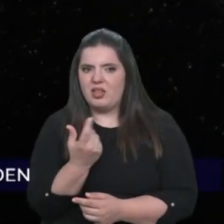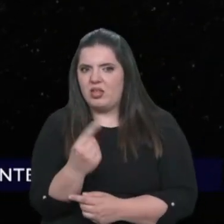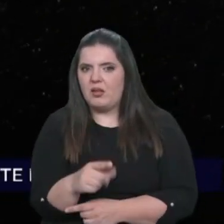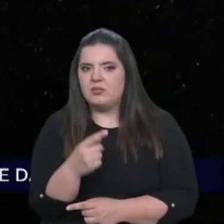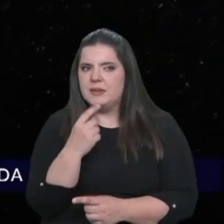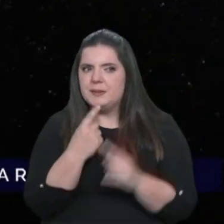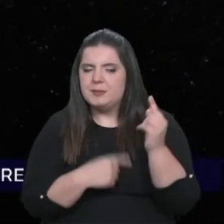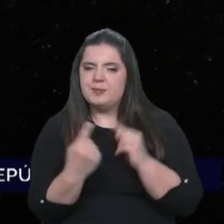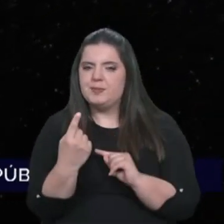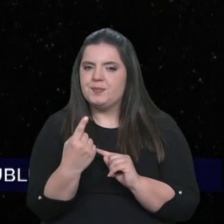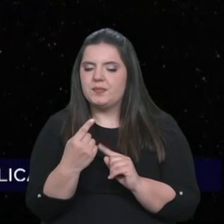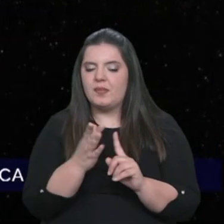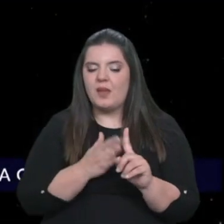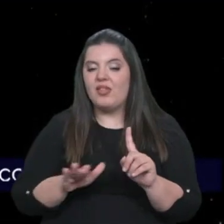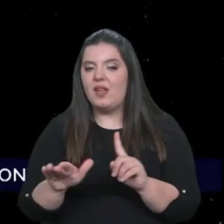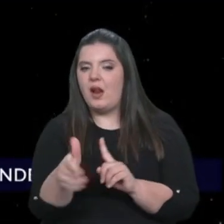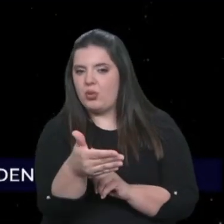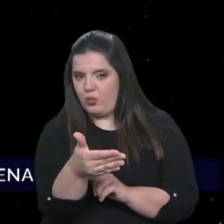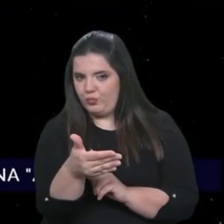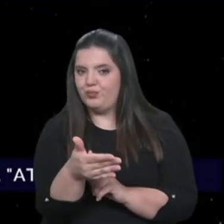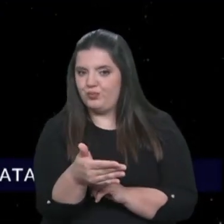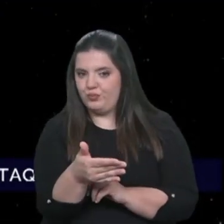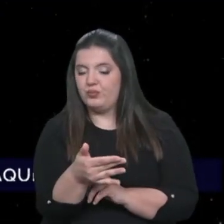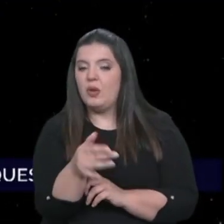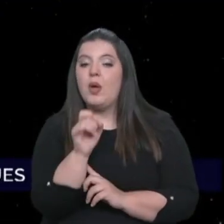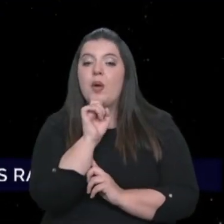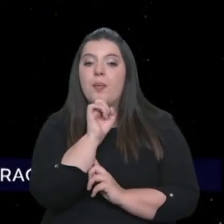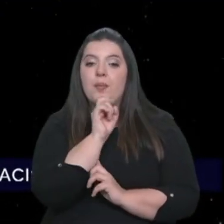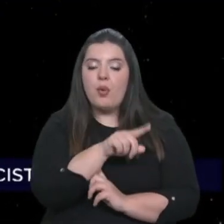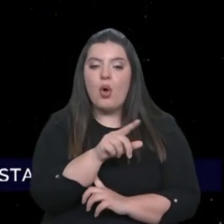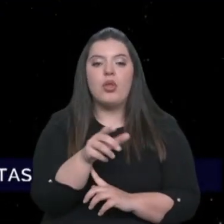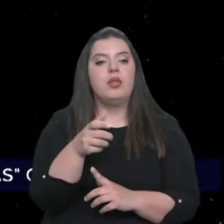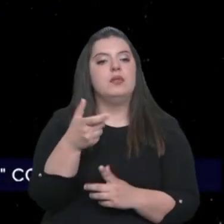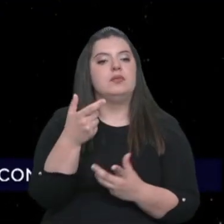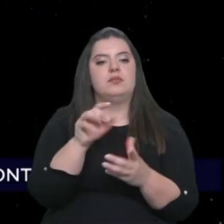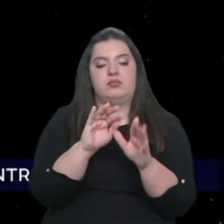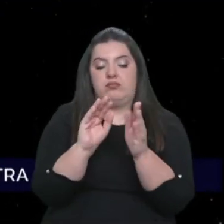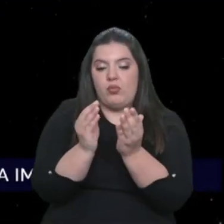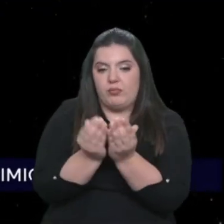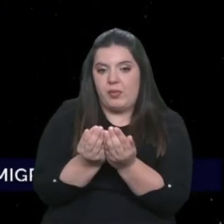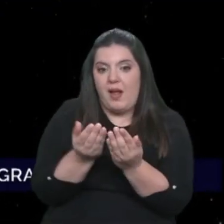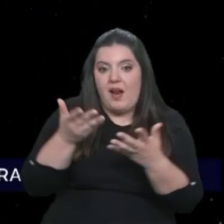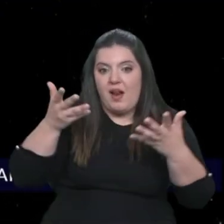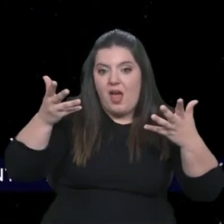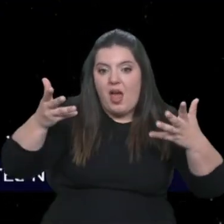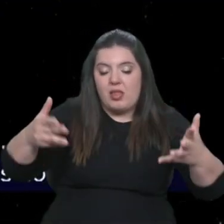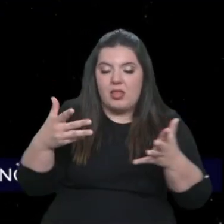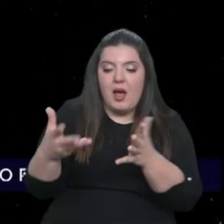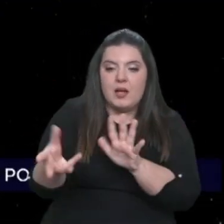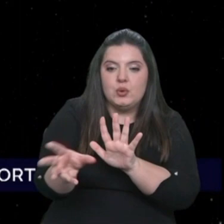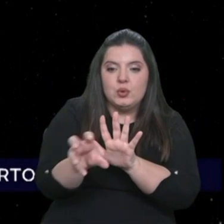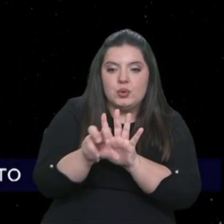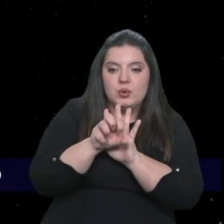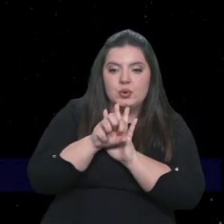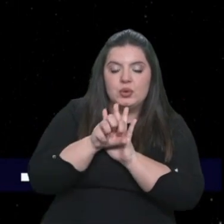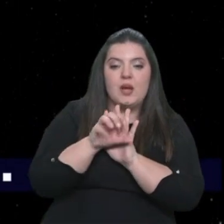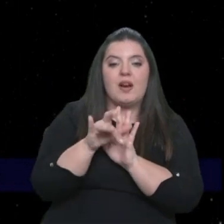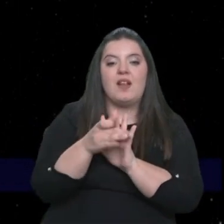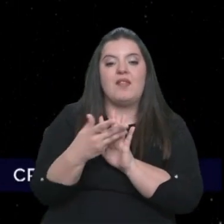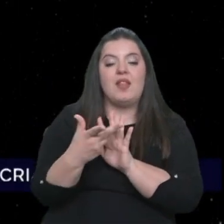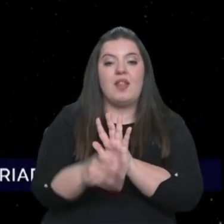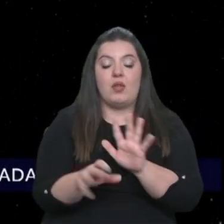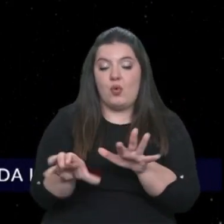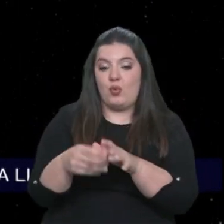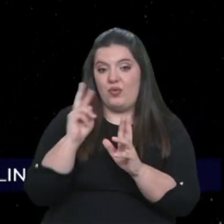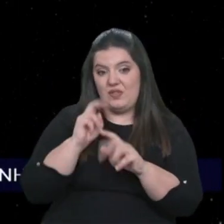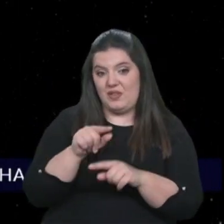denunciam indiretamente que há um grande corpo que está a atraí-los gravitacionalmente. E agora este grupo de investigação diz